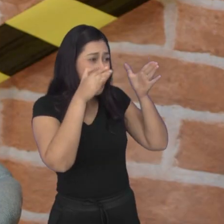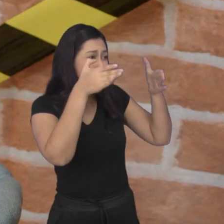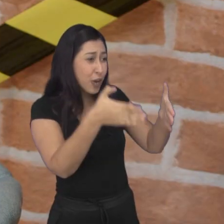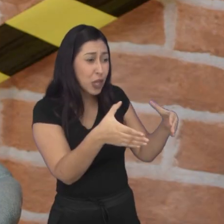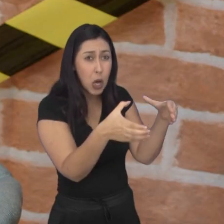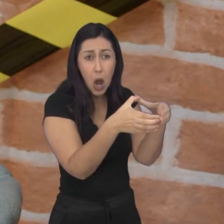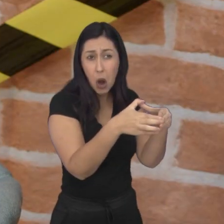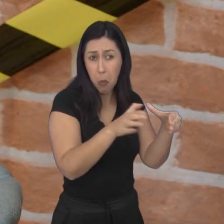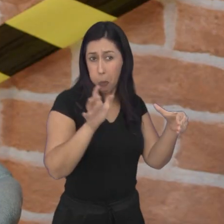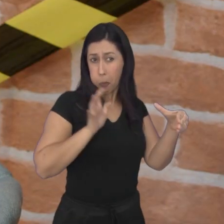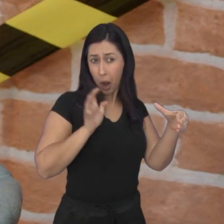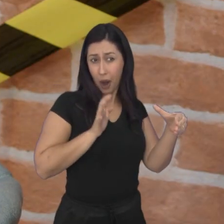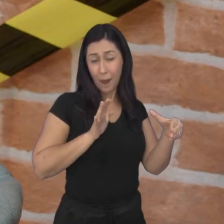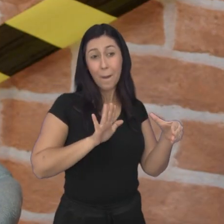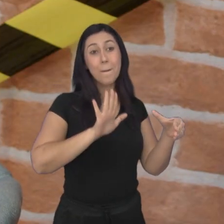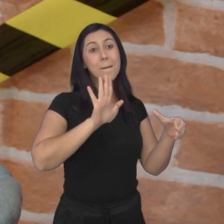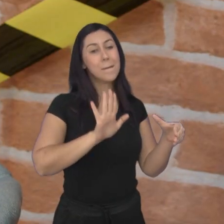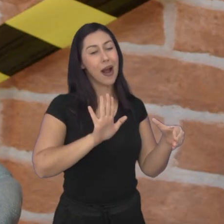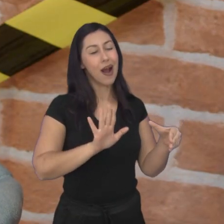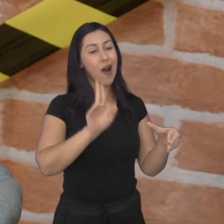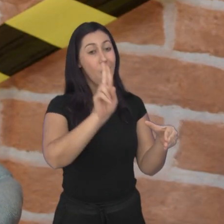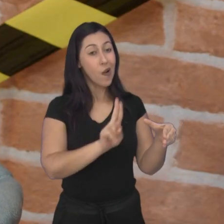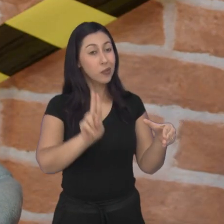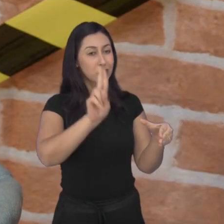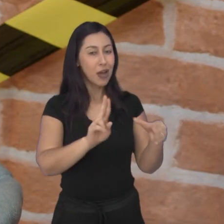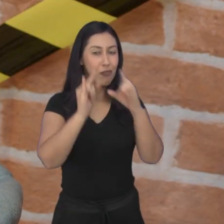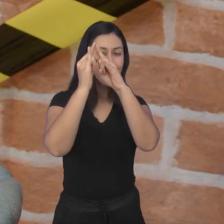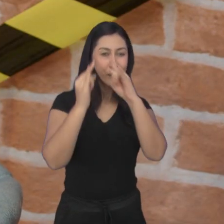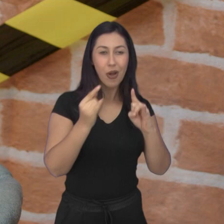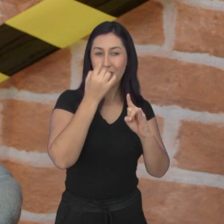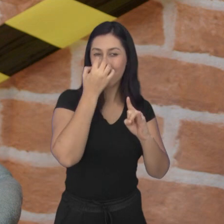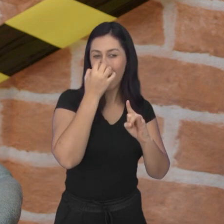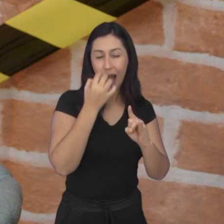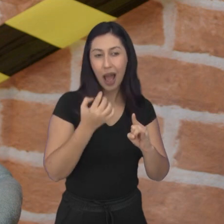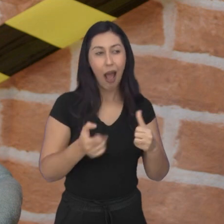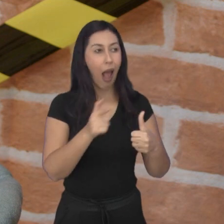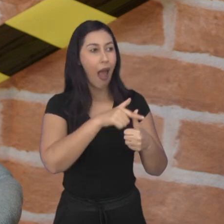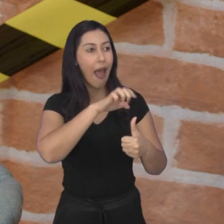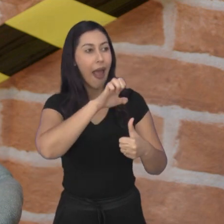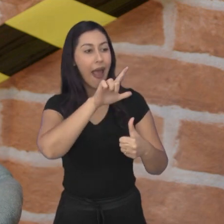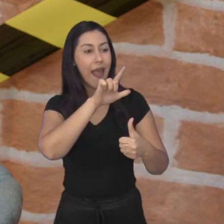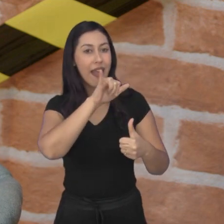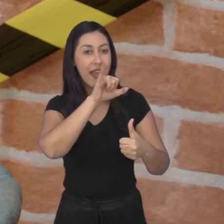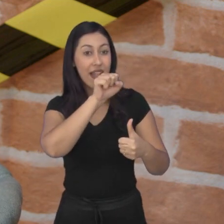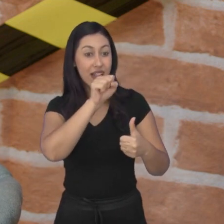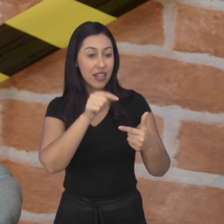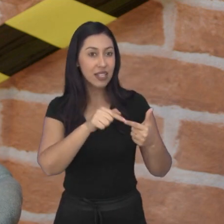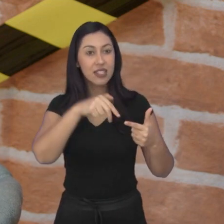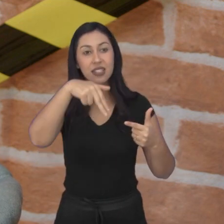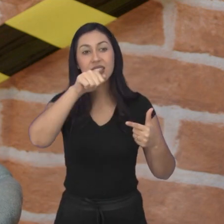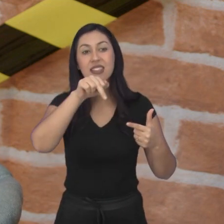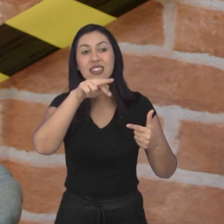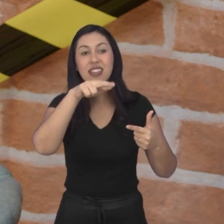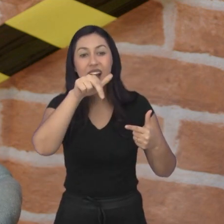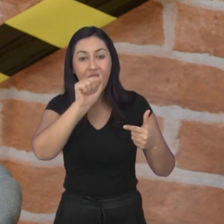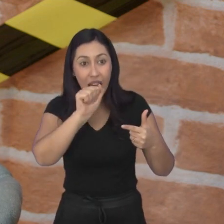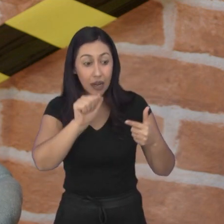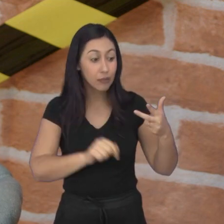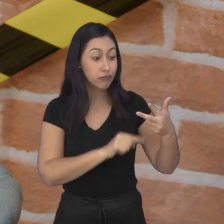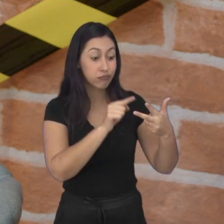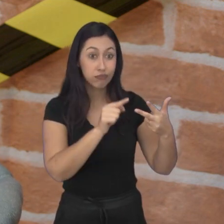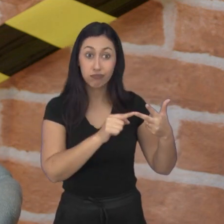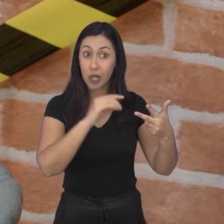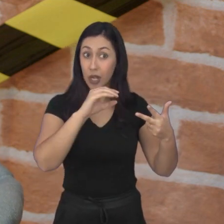brasileira, de trazer elementos circenses muito grandes, assim. Então você tinha, por exemplo, Elis Regina, ou a Nara Leão,